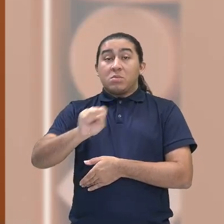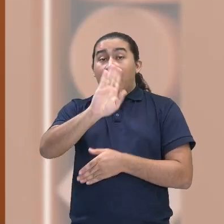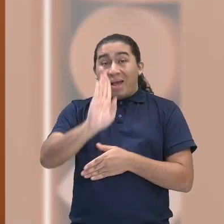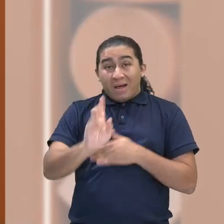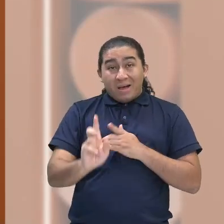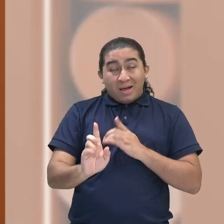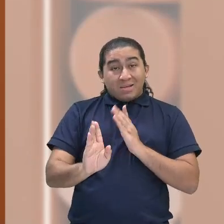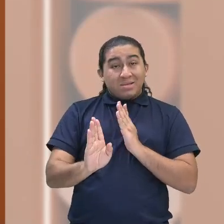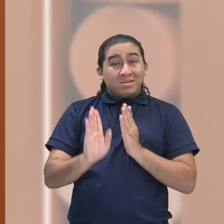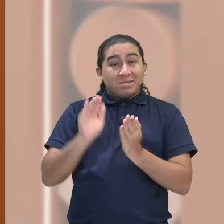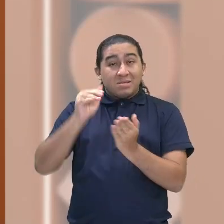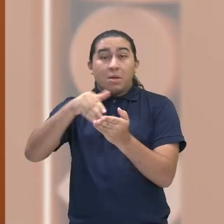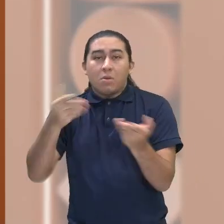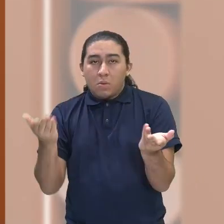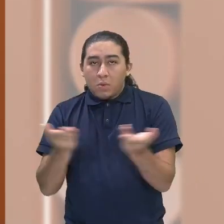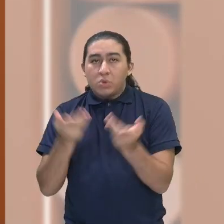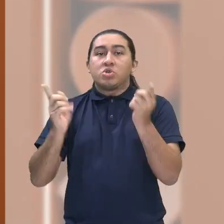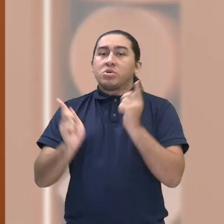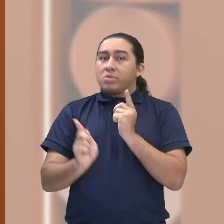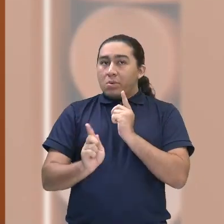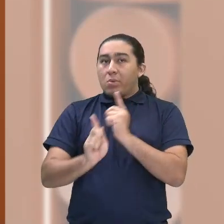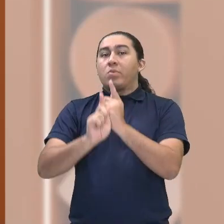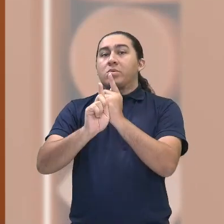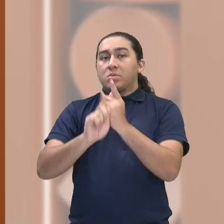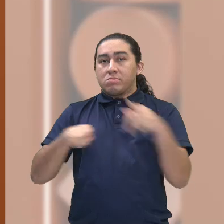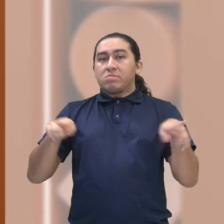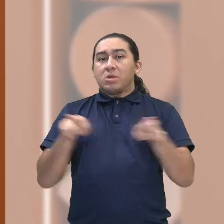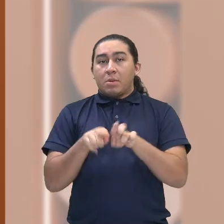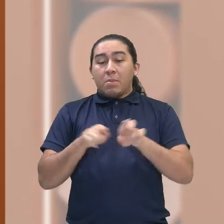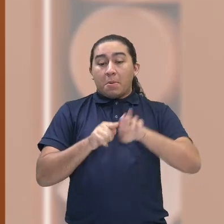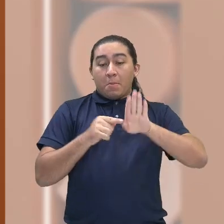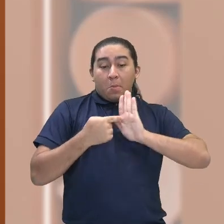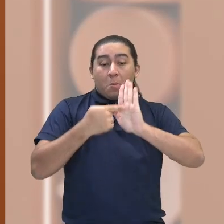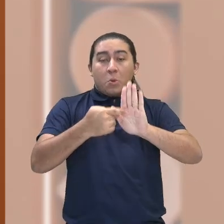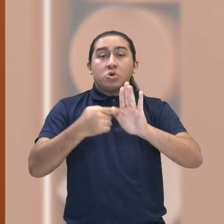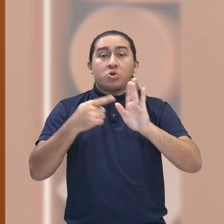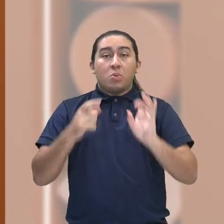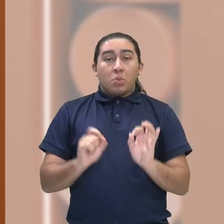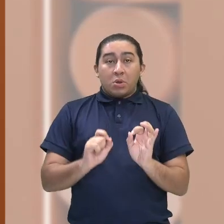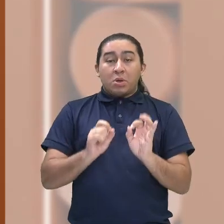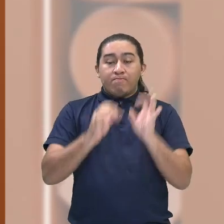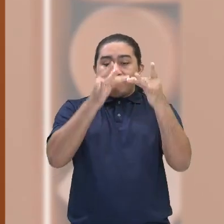encontrados atualmente, revelando cada vez mais, né,